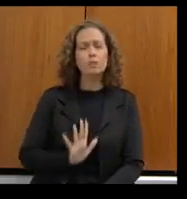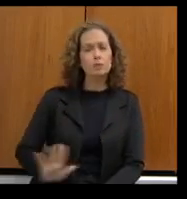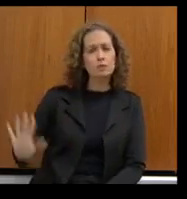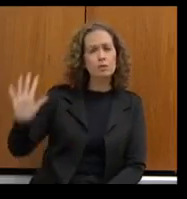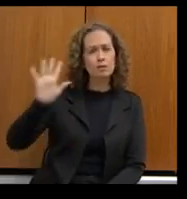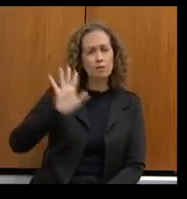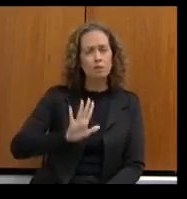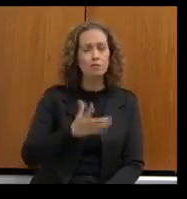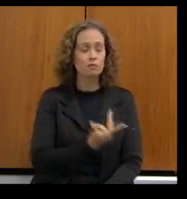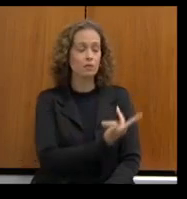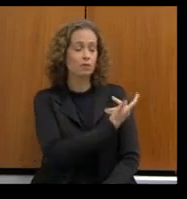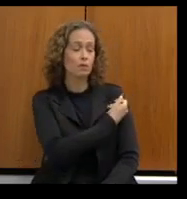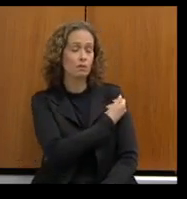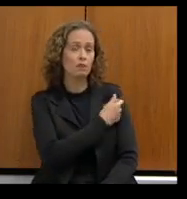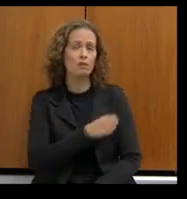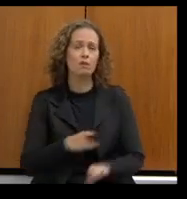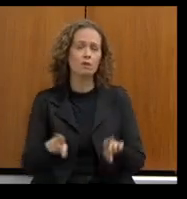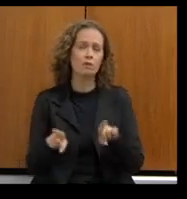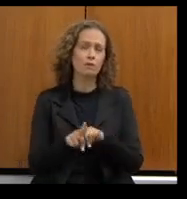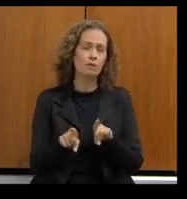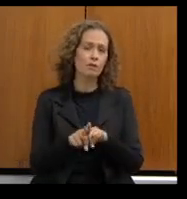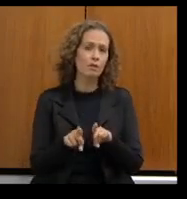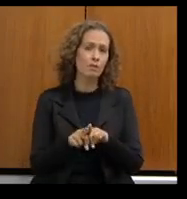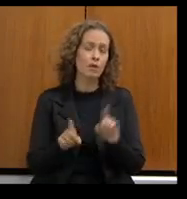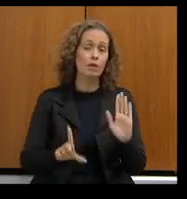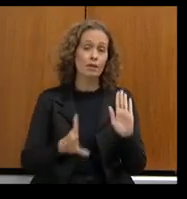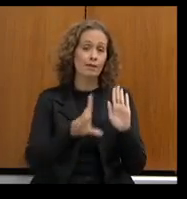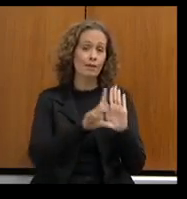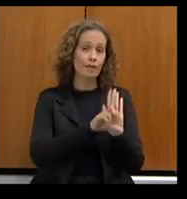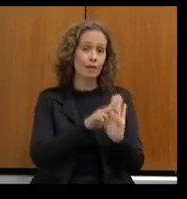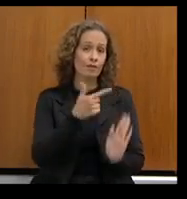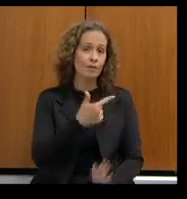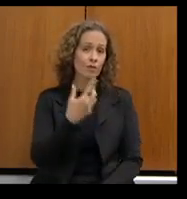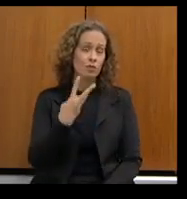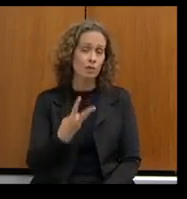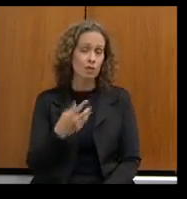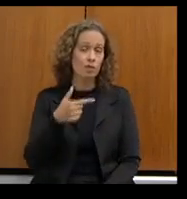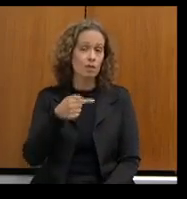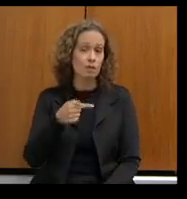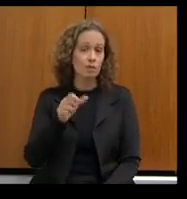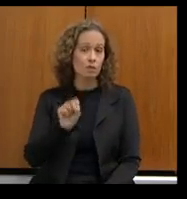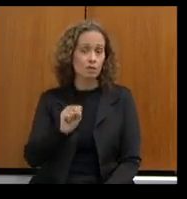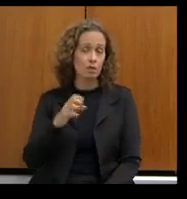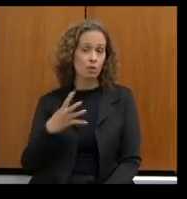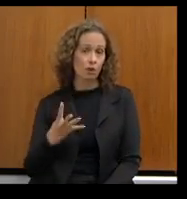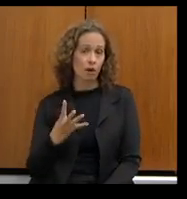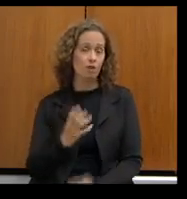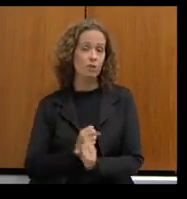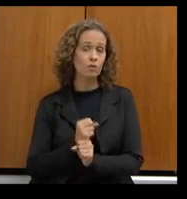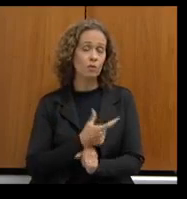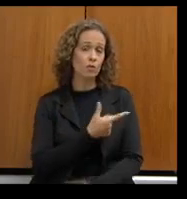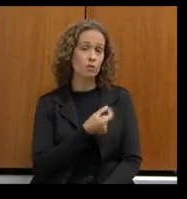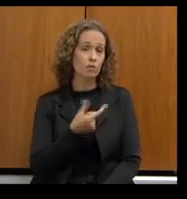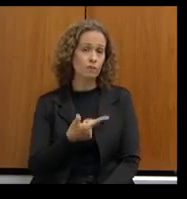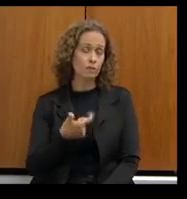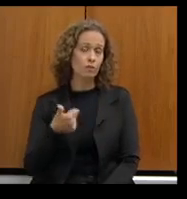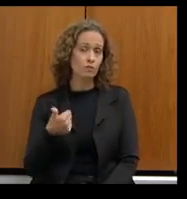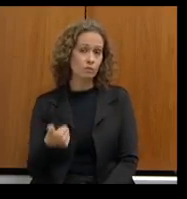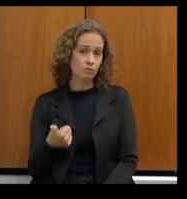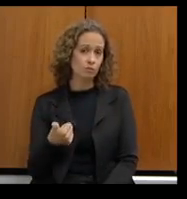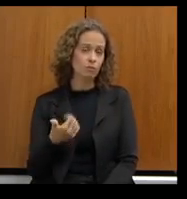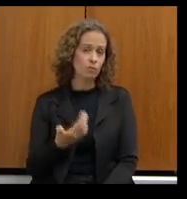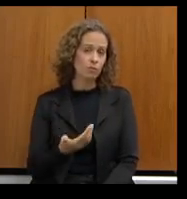23 na água que leem 23 784 de 2013 21